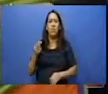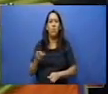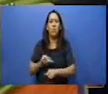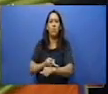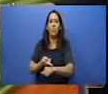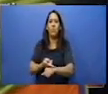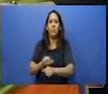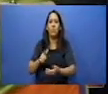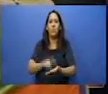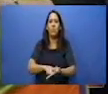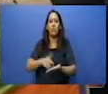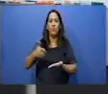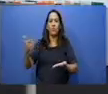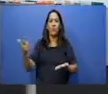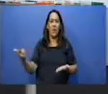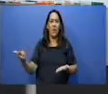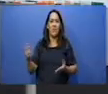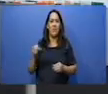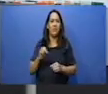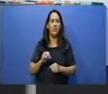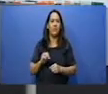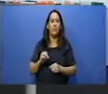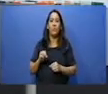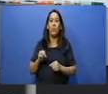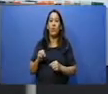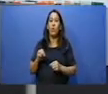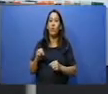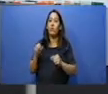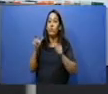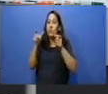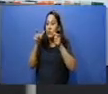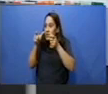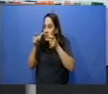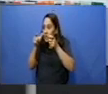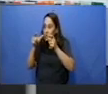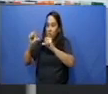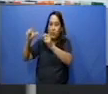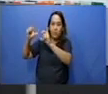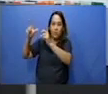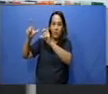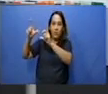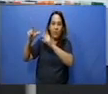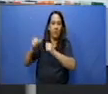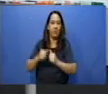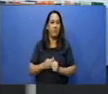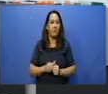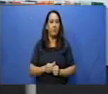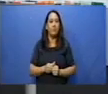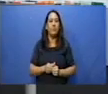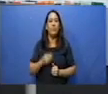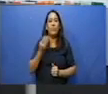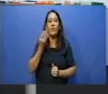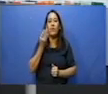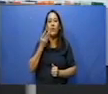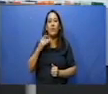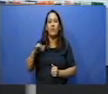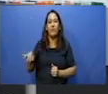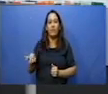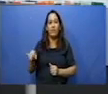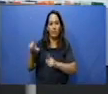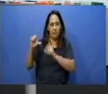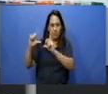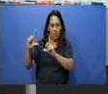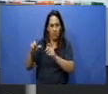recebe jornal em casa? Você assiste televisão? Essas crianças aqui, ó, estavam lendo um